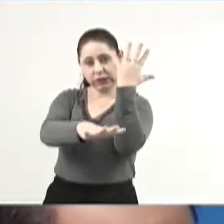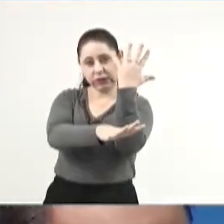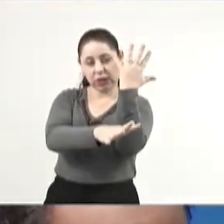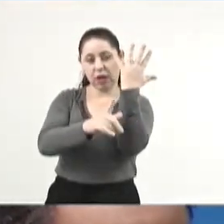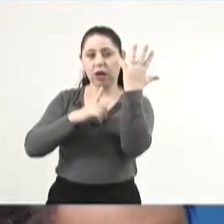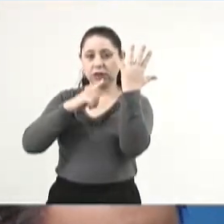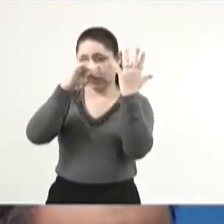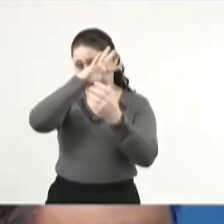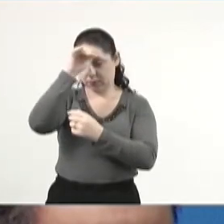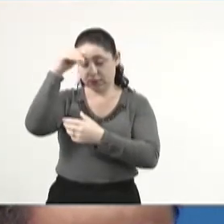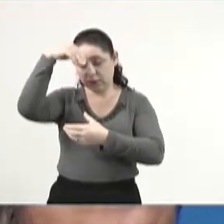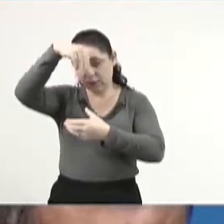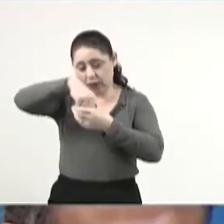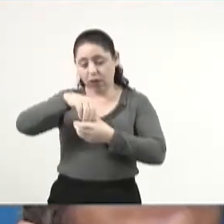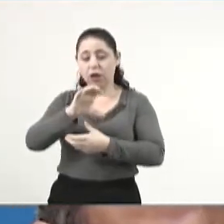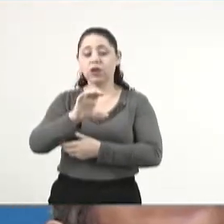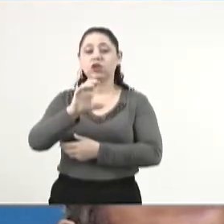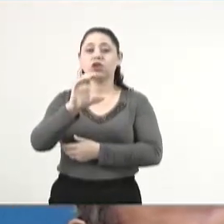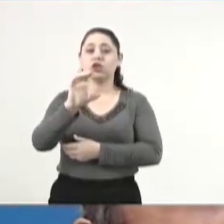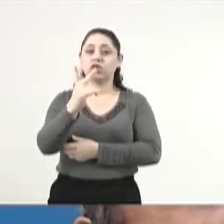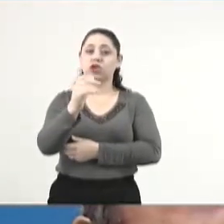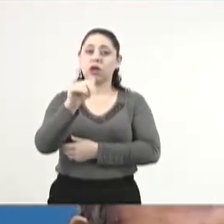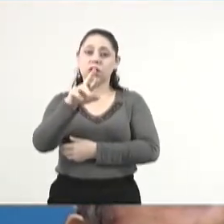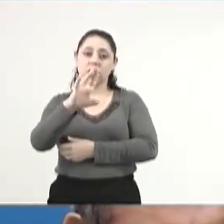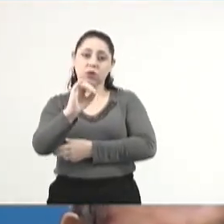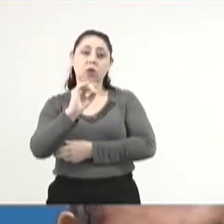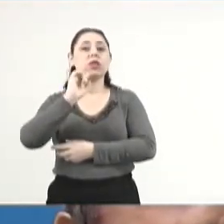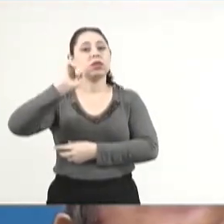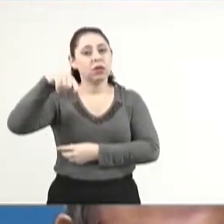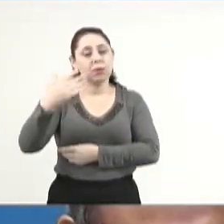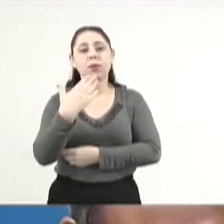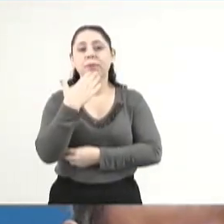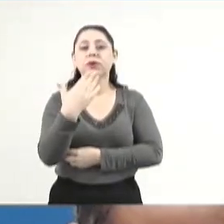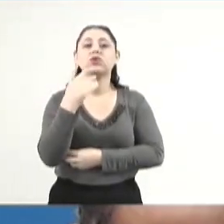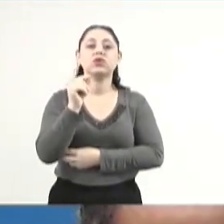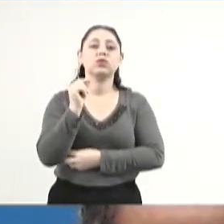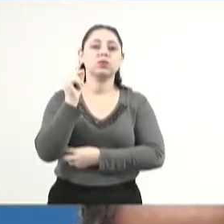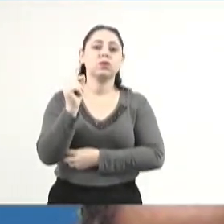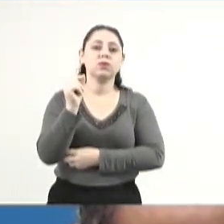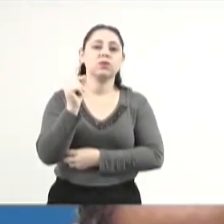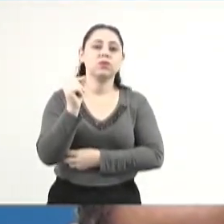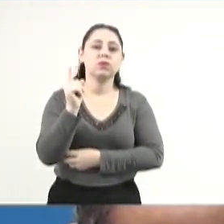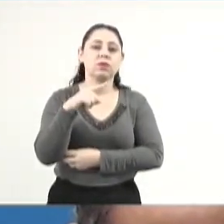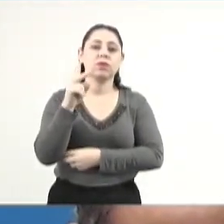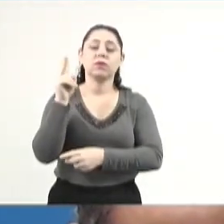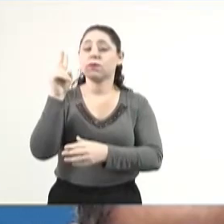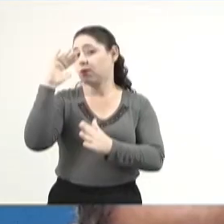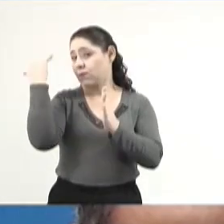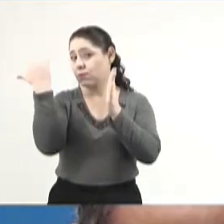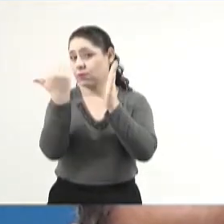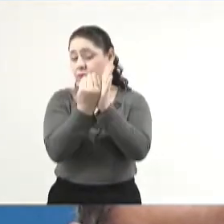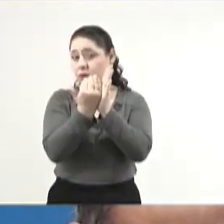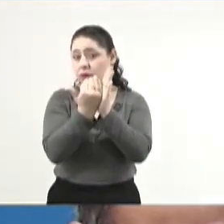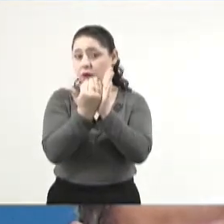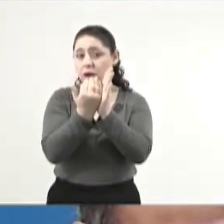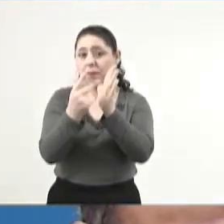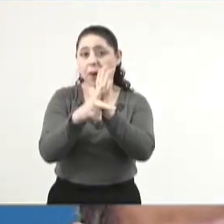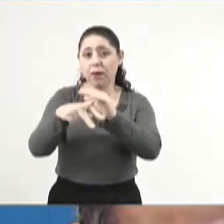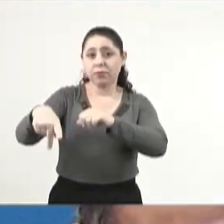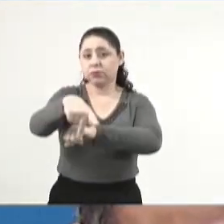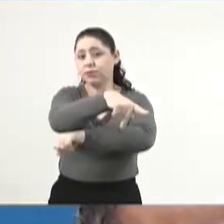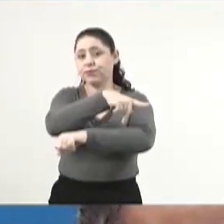Mato Grosso do Sul, especificamente em Mutinho, posteriormente entrar com pedido de reconhecimento como